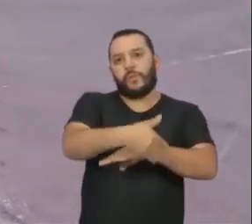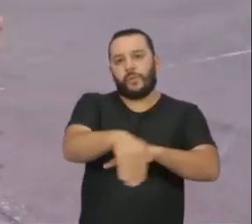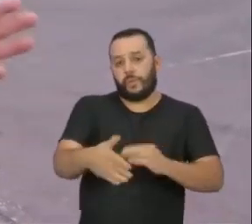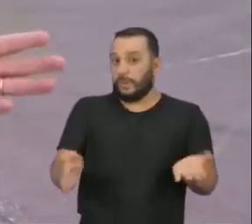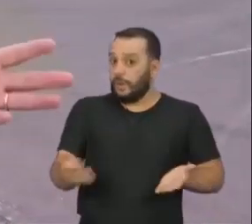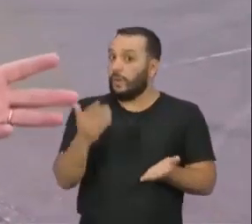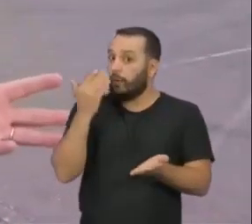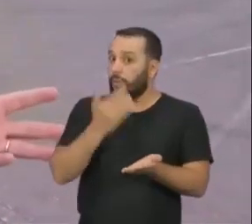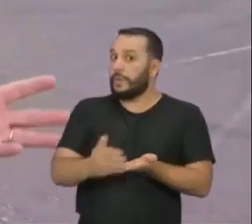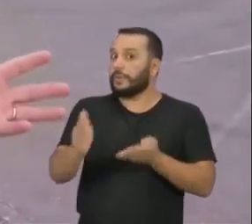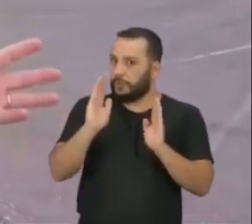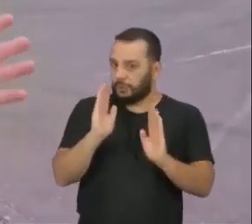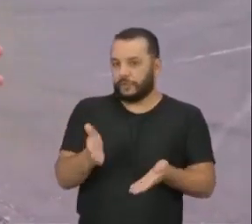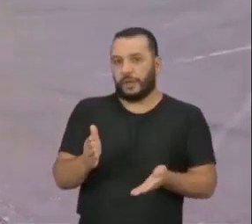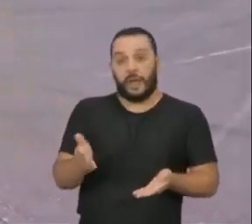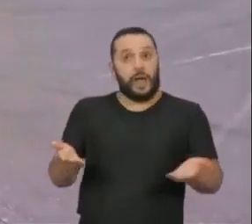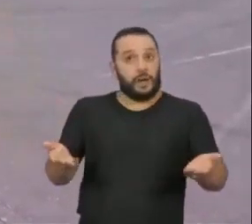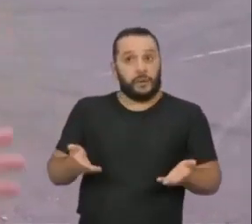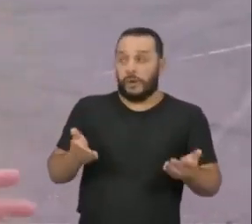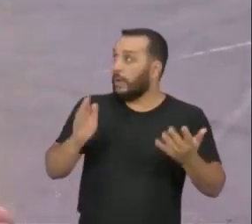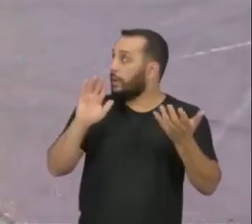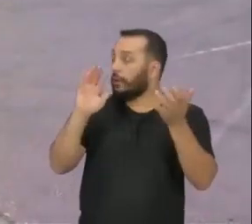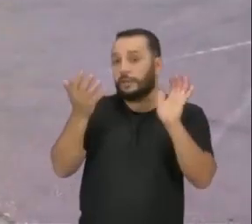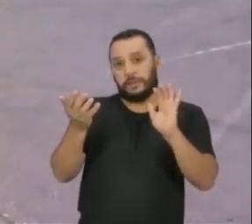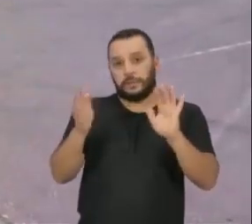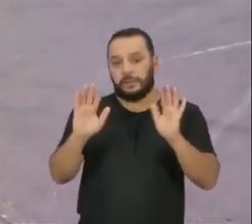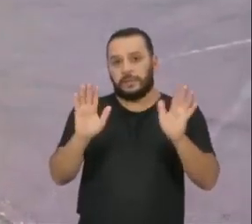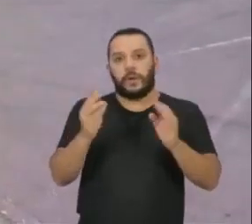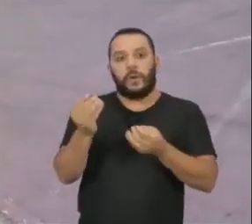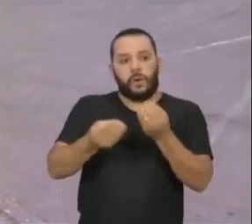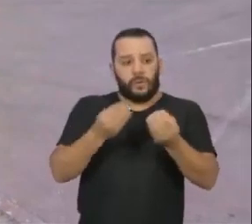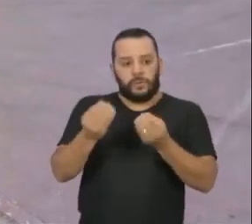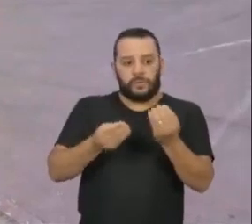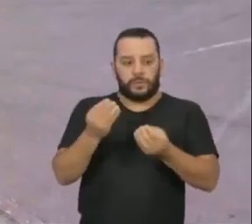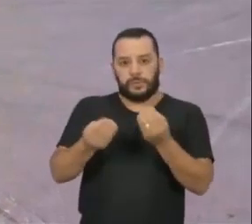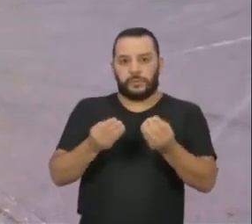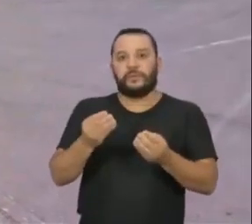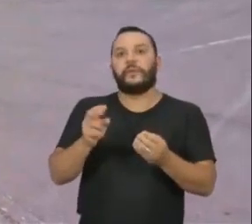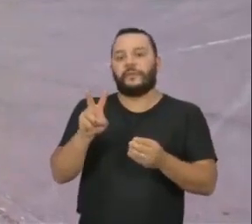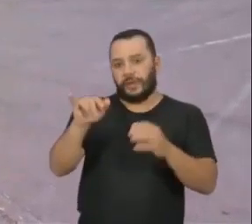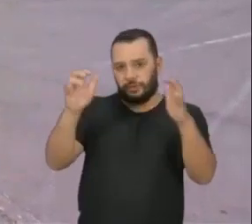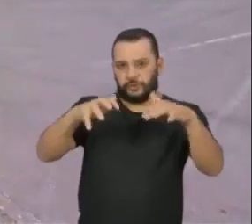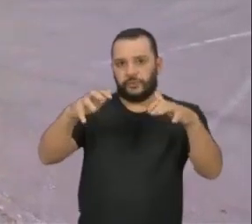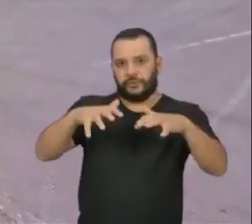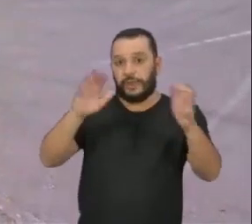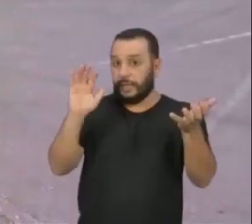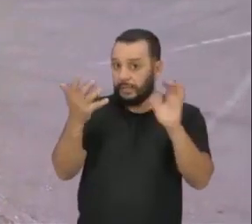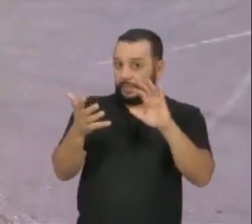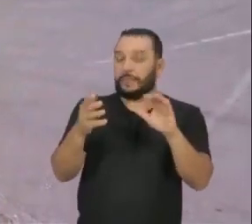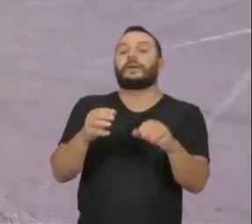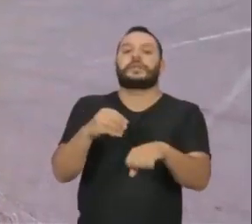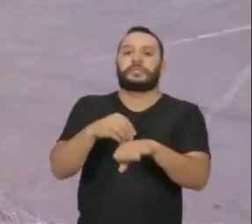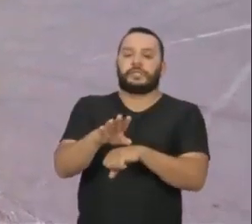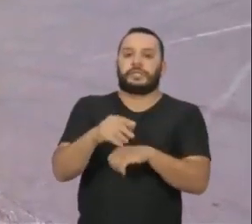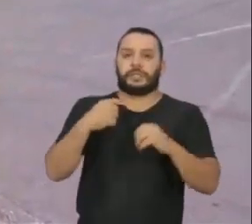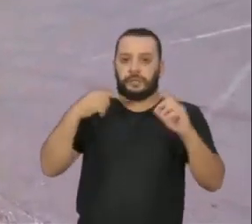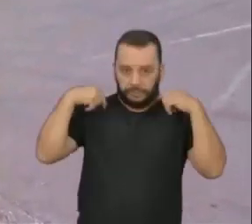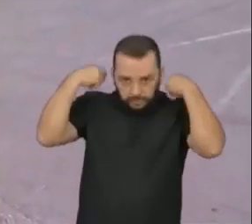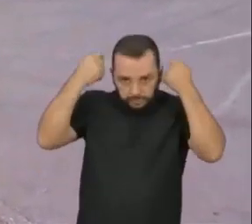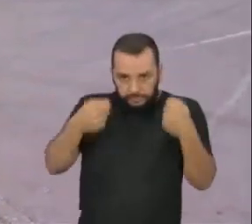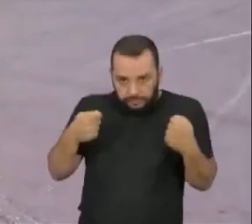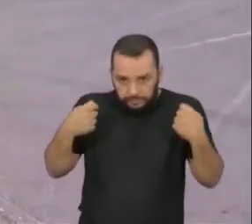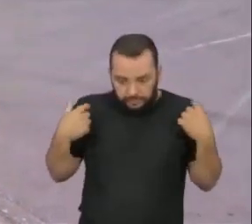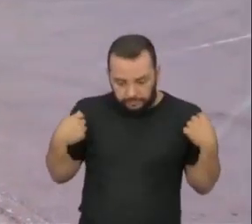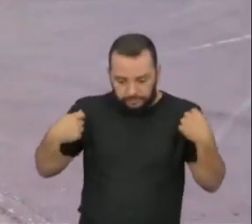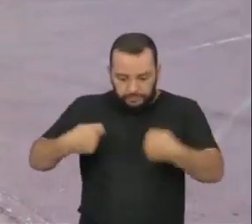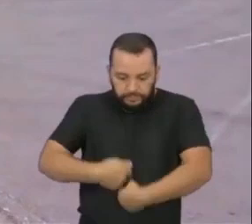garoar já, então a previsão do tempo agora para o restante da tarde até o início da noite é de chuva. Então a dica: traga a capa de chuva para